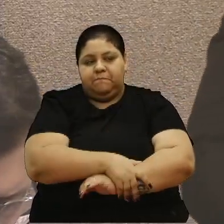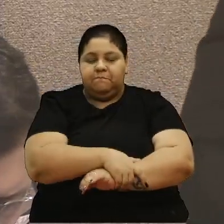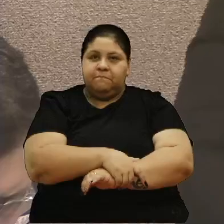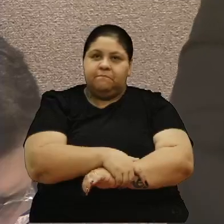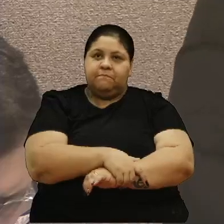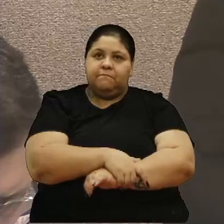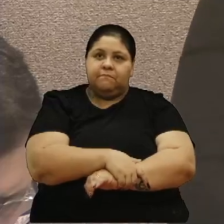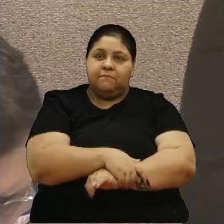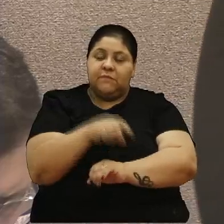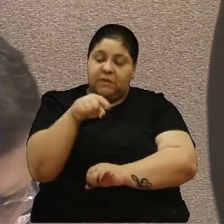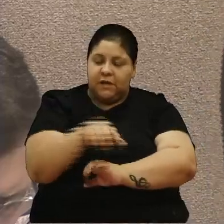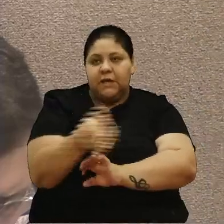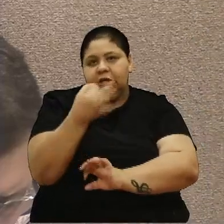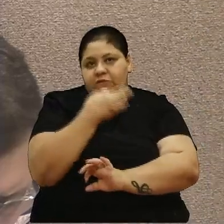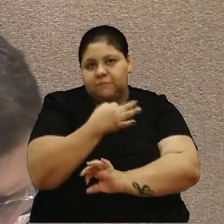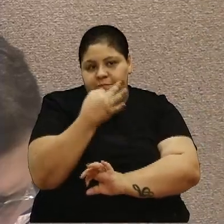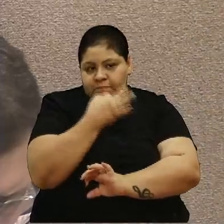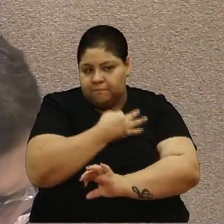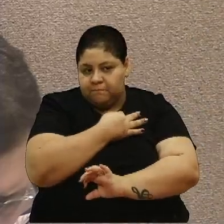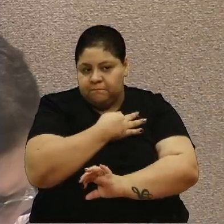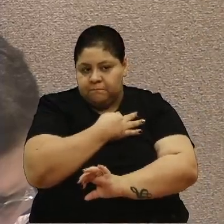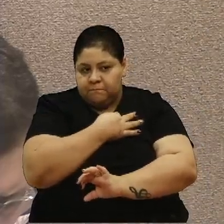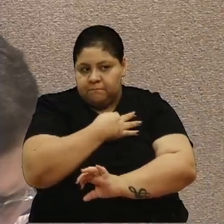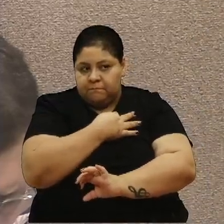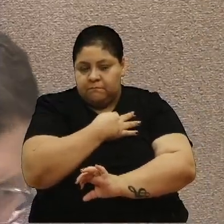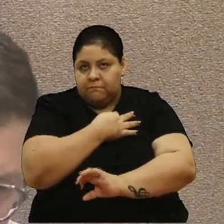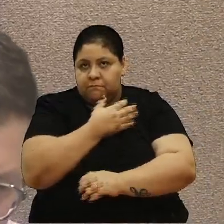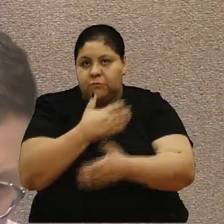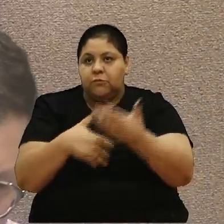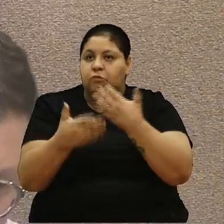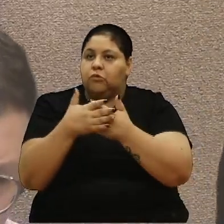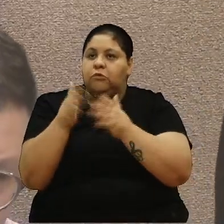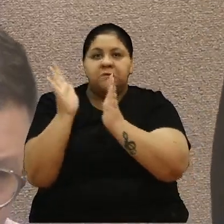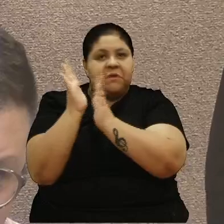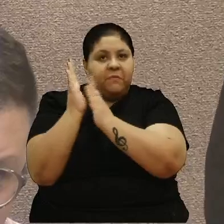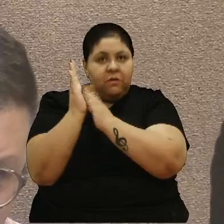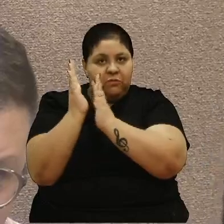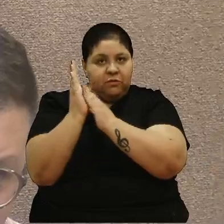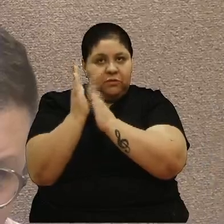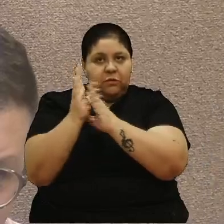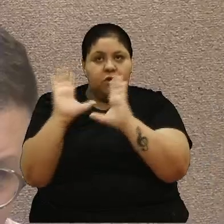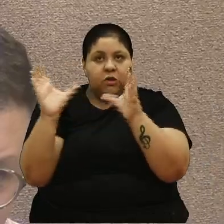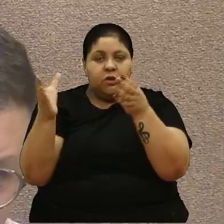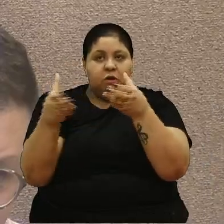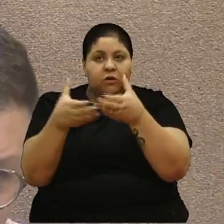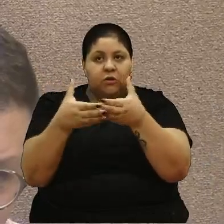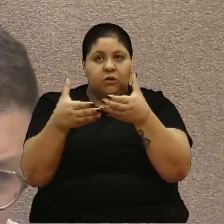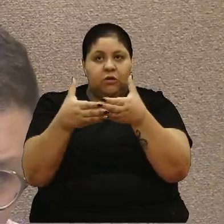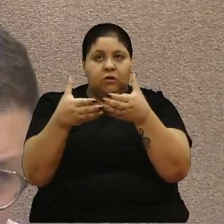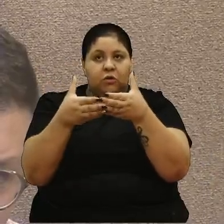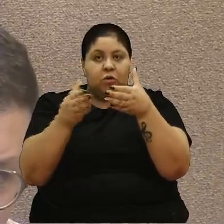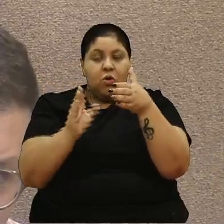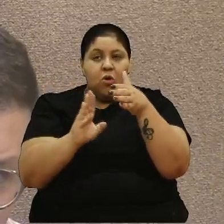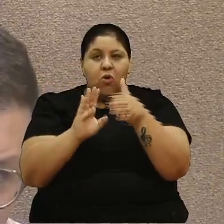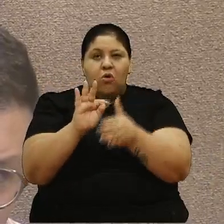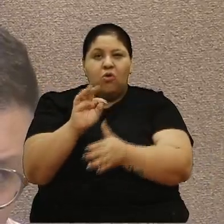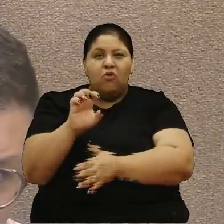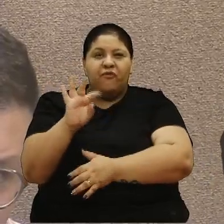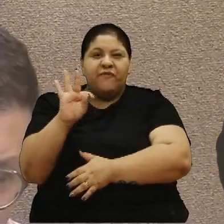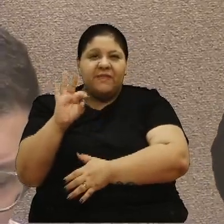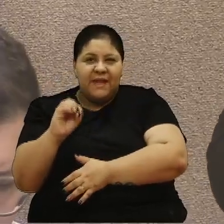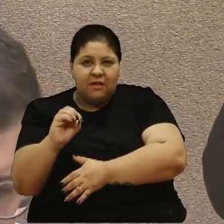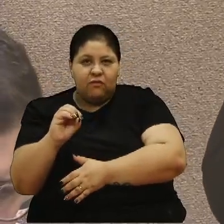Pousamos na cidade de Caxias do Sul, todos aplaudiram a equipe, o teto estava muito baixo, e